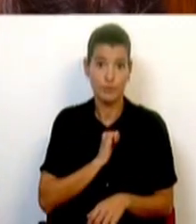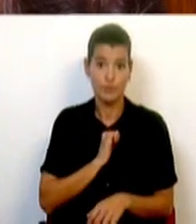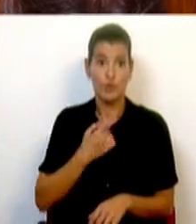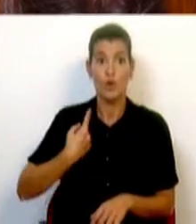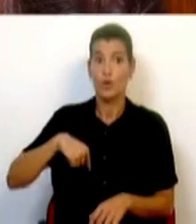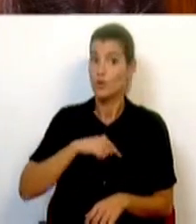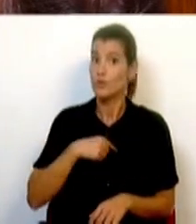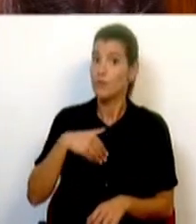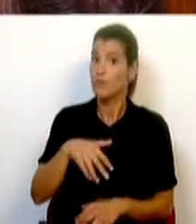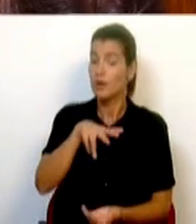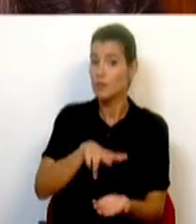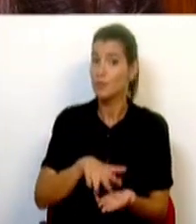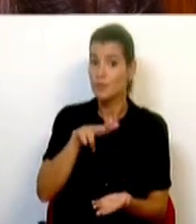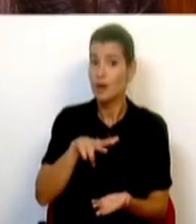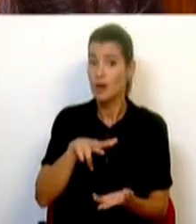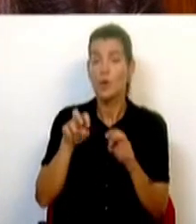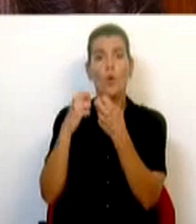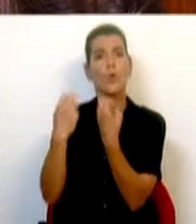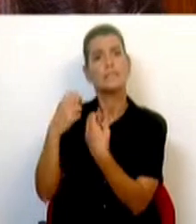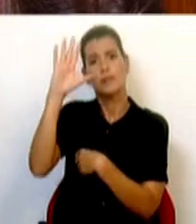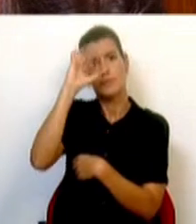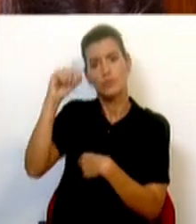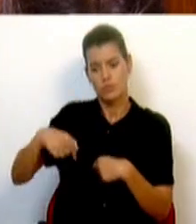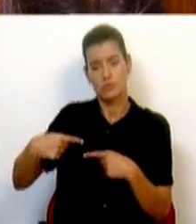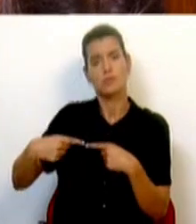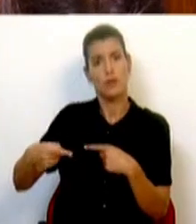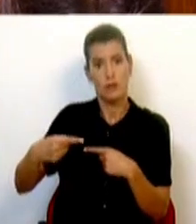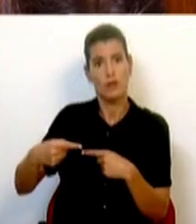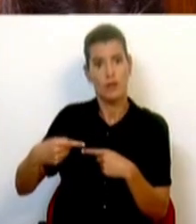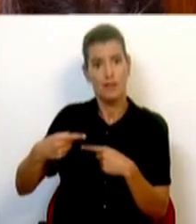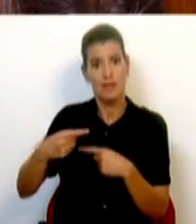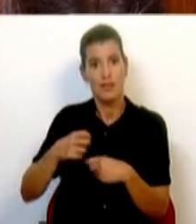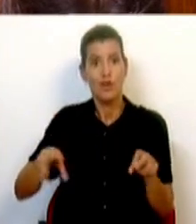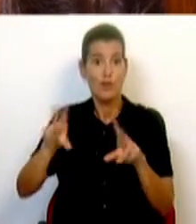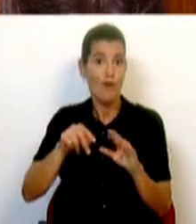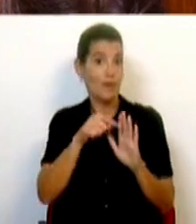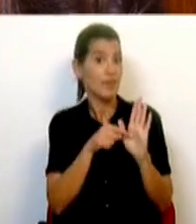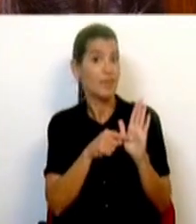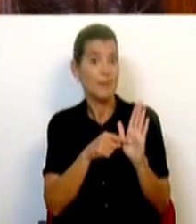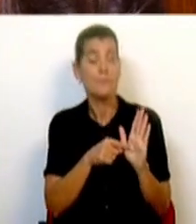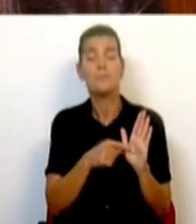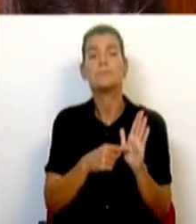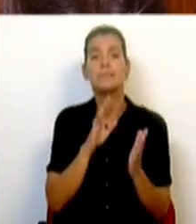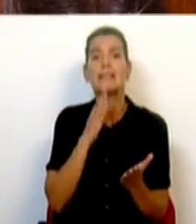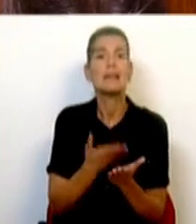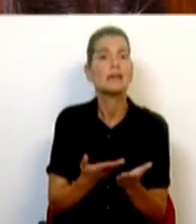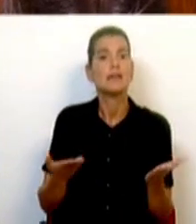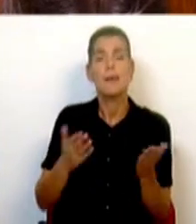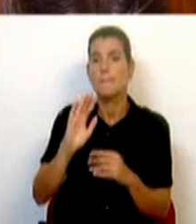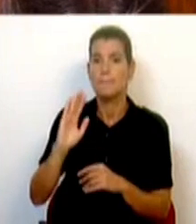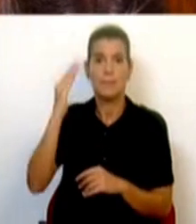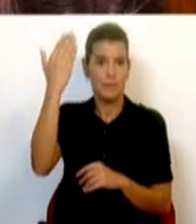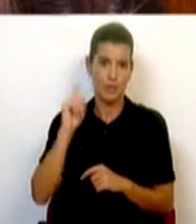nós iremos aprovar no Conselho de Ministros desta semana uma nova medida que vai permitir, em primeiro